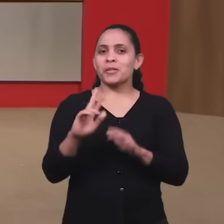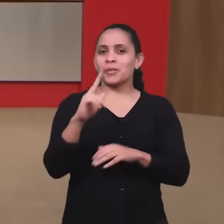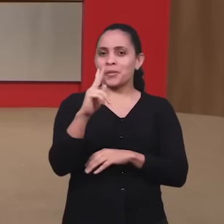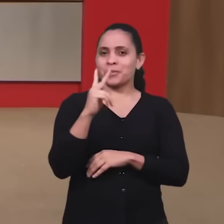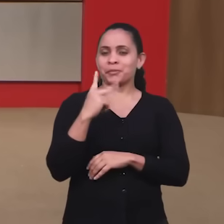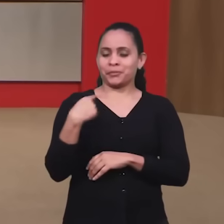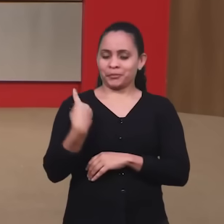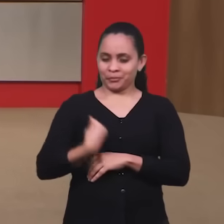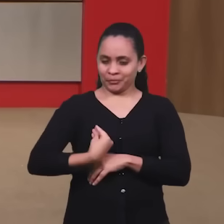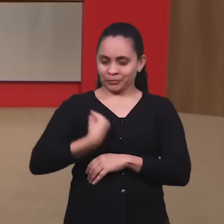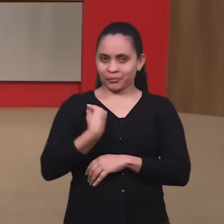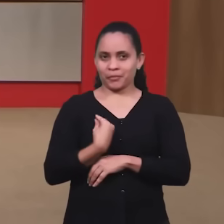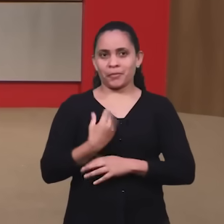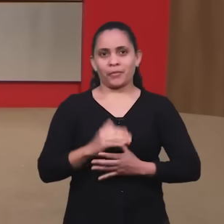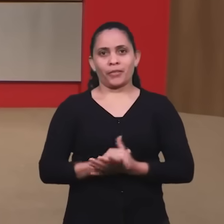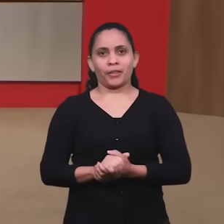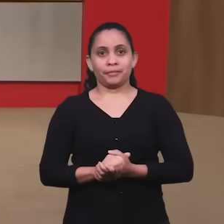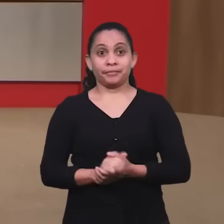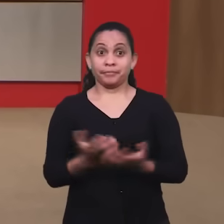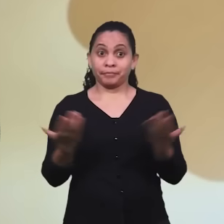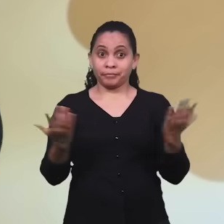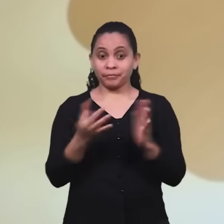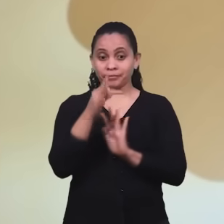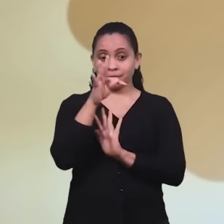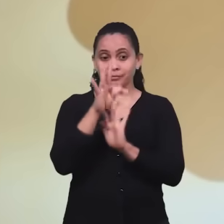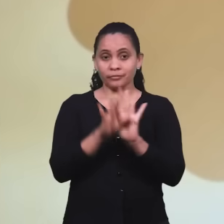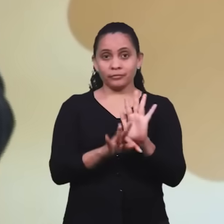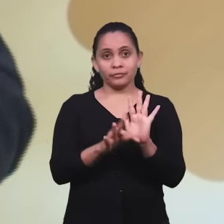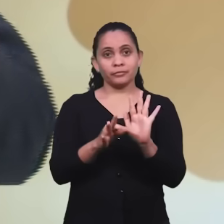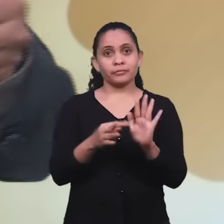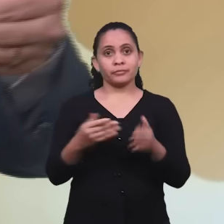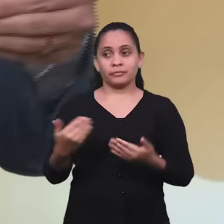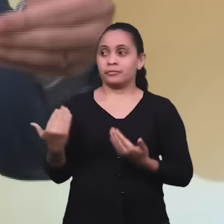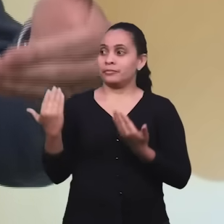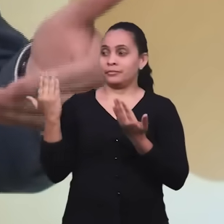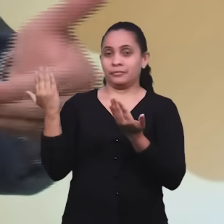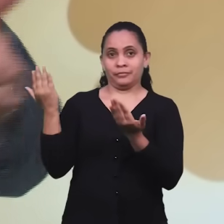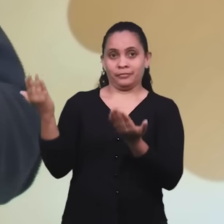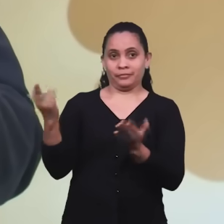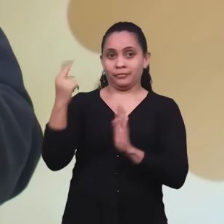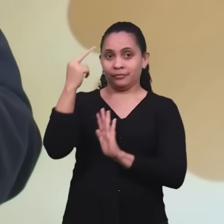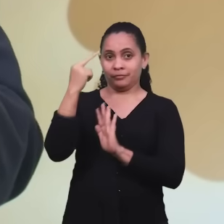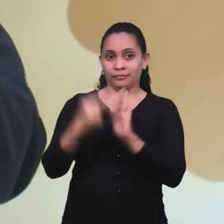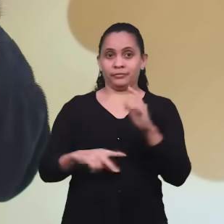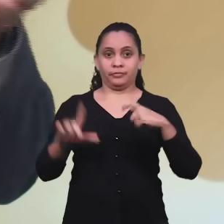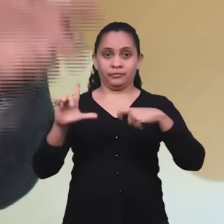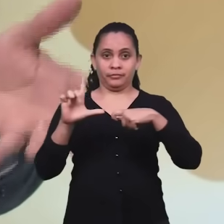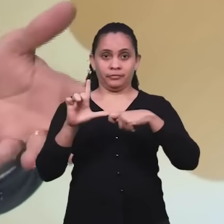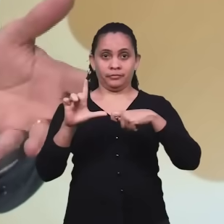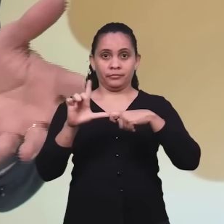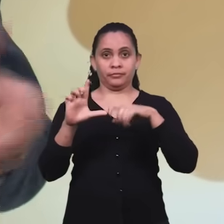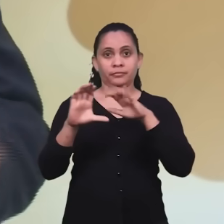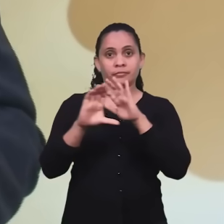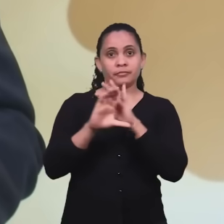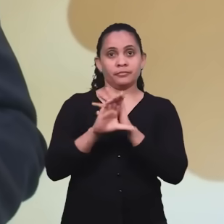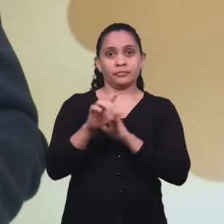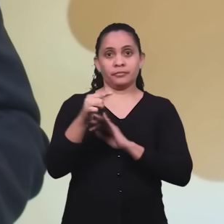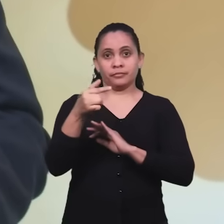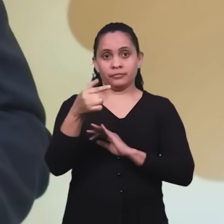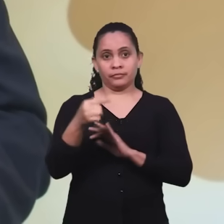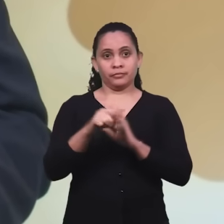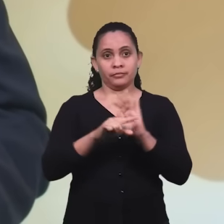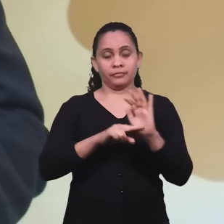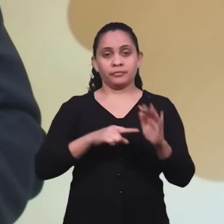esperança para os nossos corações. E o texto que será aqui projetado e lido está em Lucas,